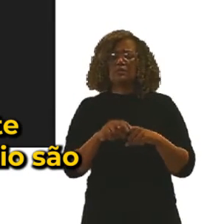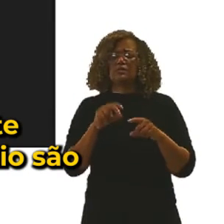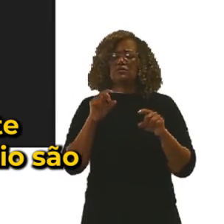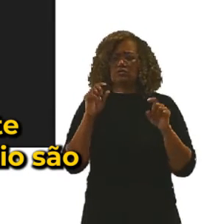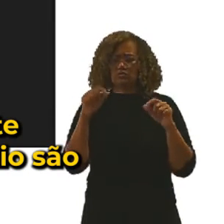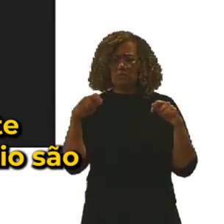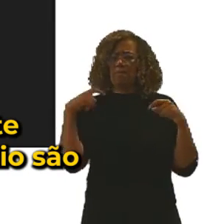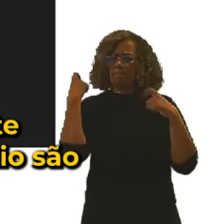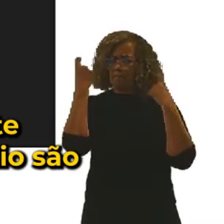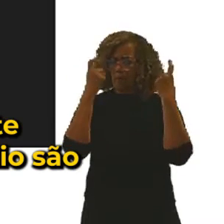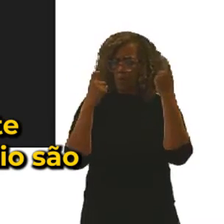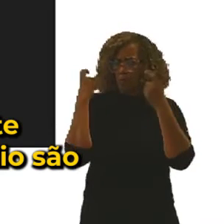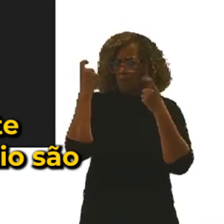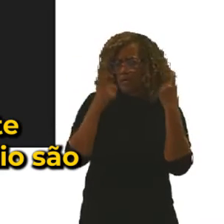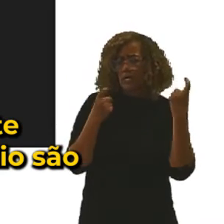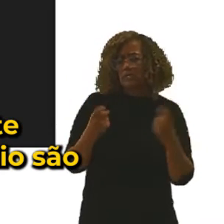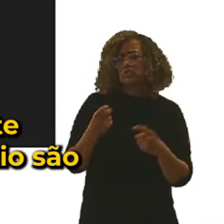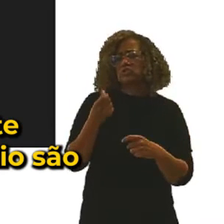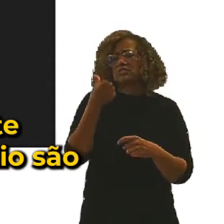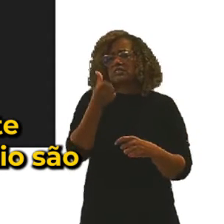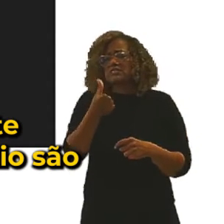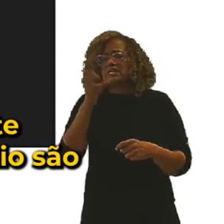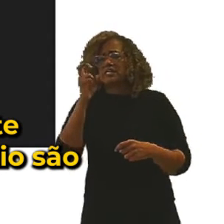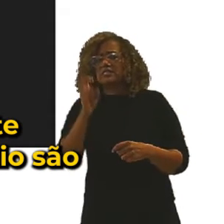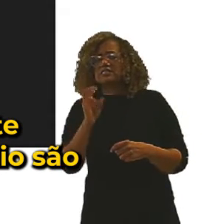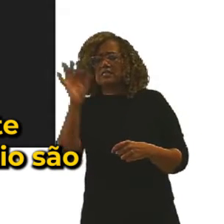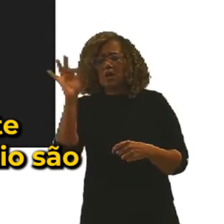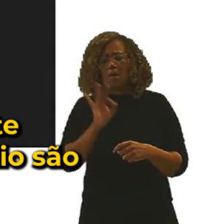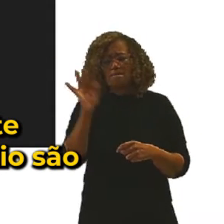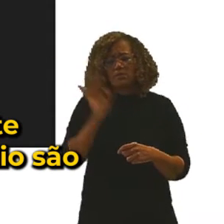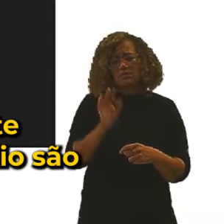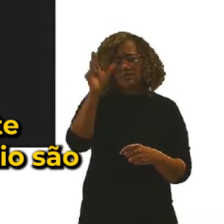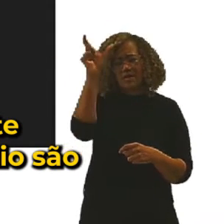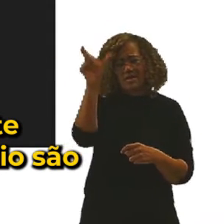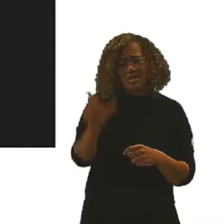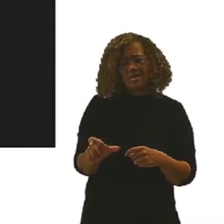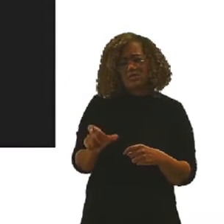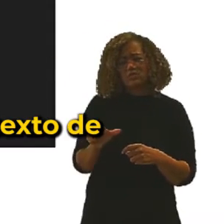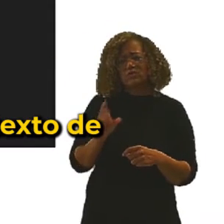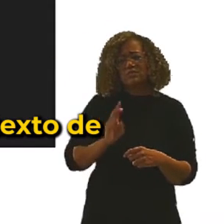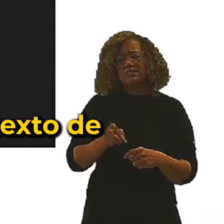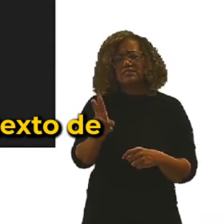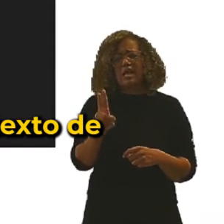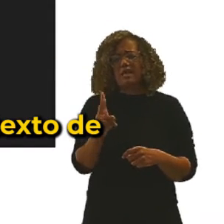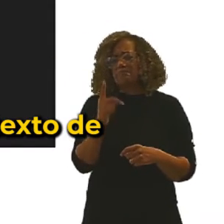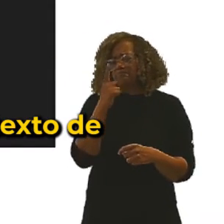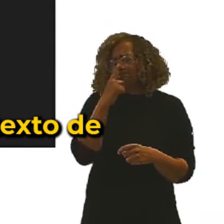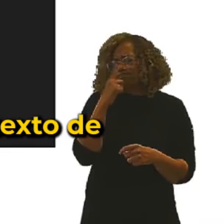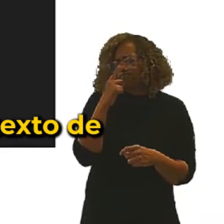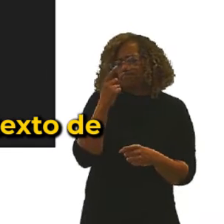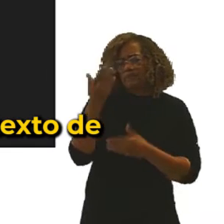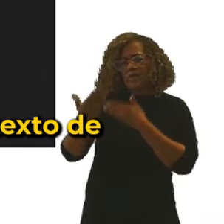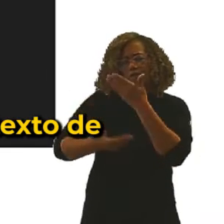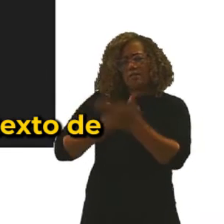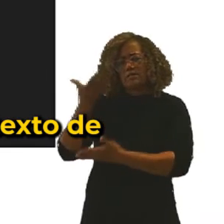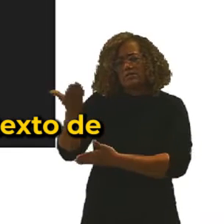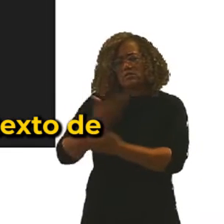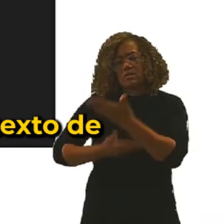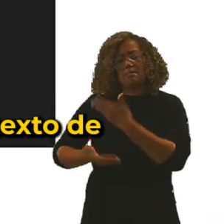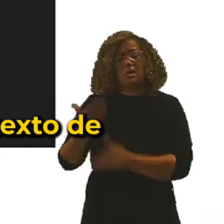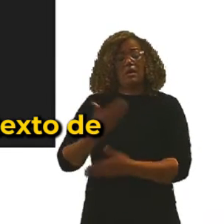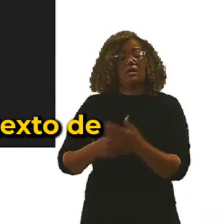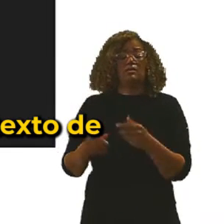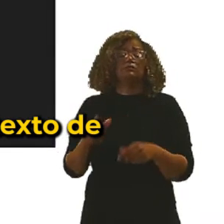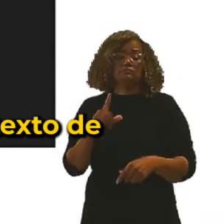preocupante, que 85% dos autores de feminicídio são parceiros íntimos. Então, é claro que nós temos sempre